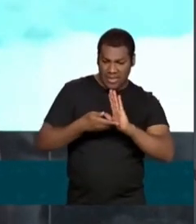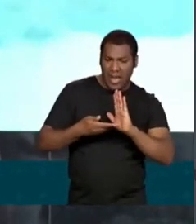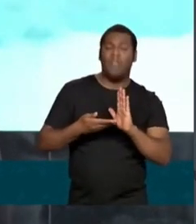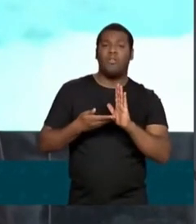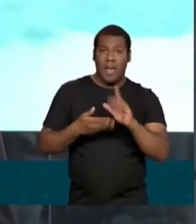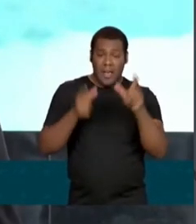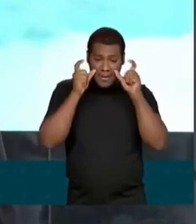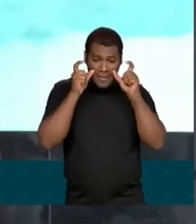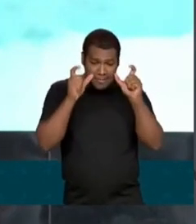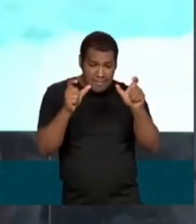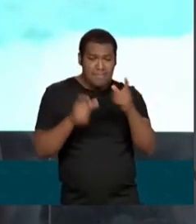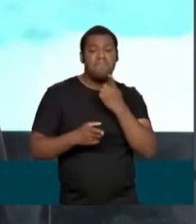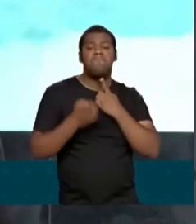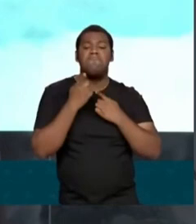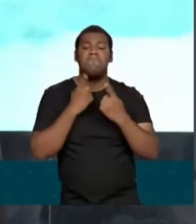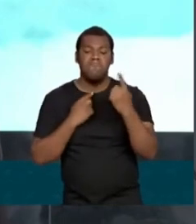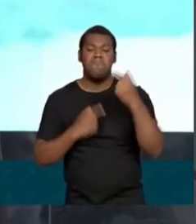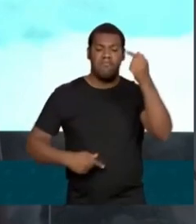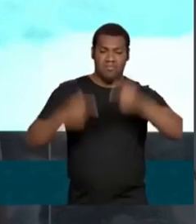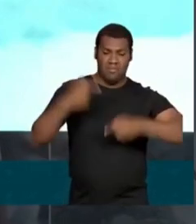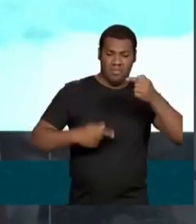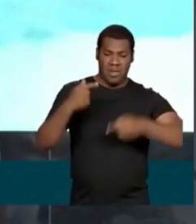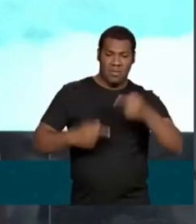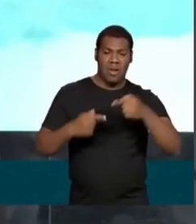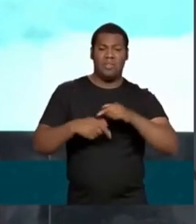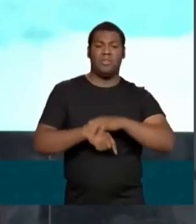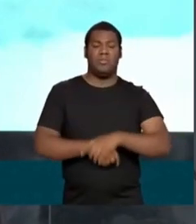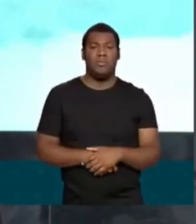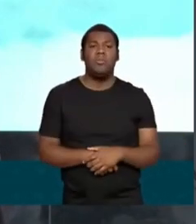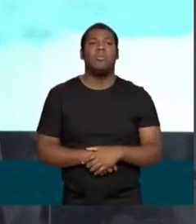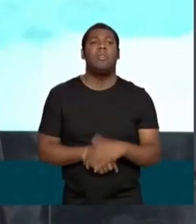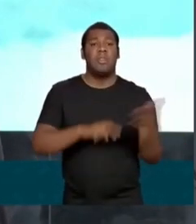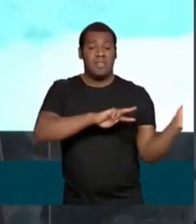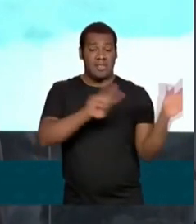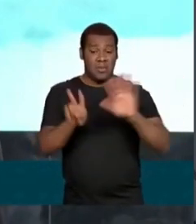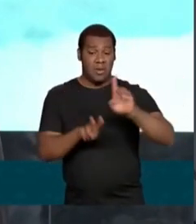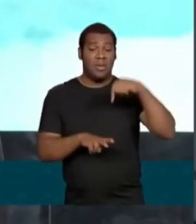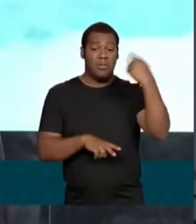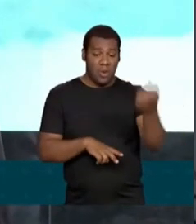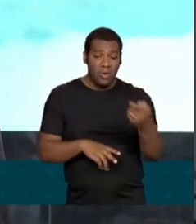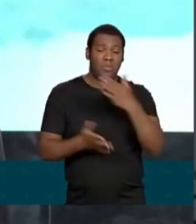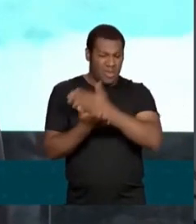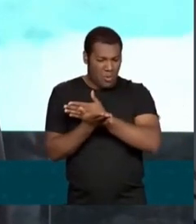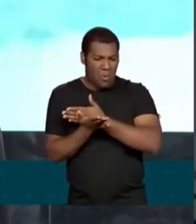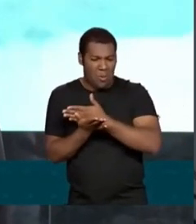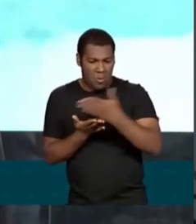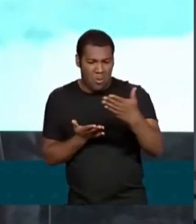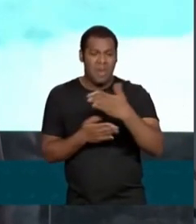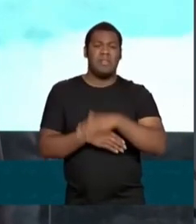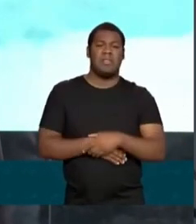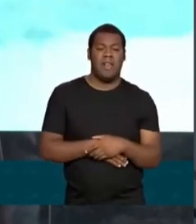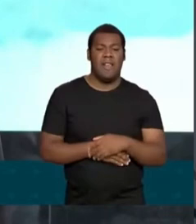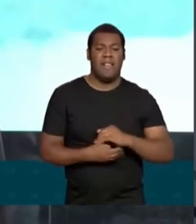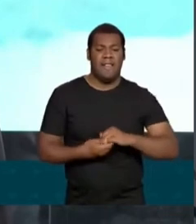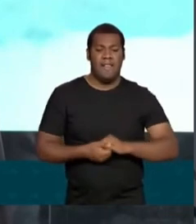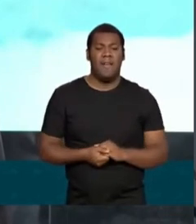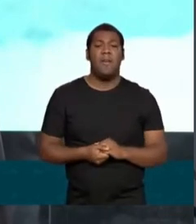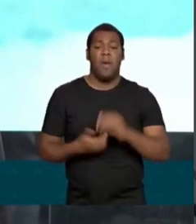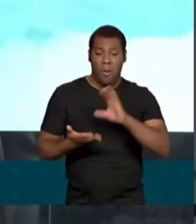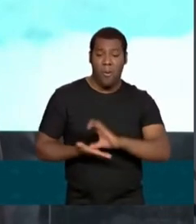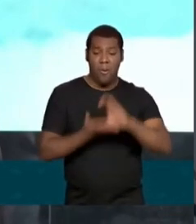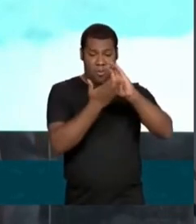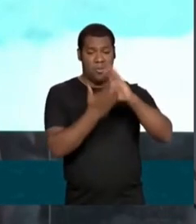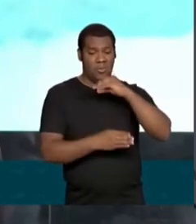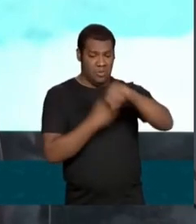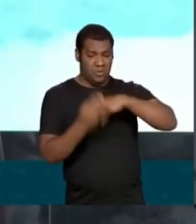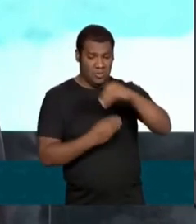também fechamos um acordo de instalar já na próxima semana então na próxima semana devemos ter instalação né medida da da comissão